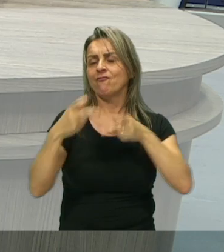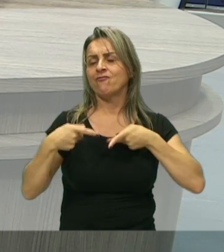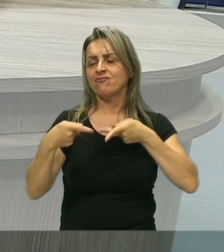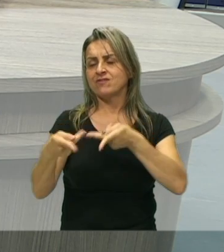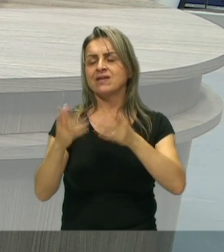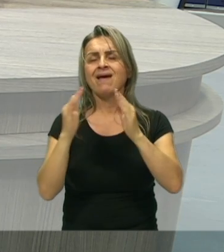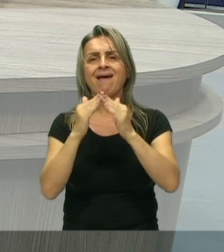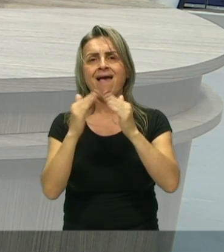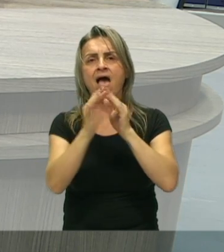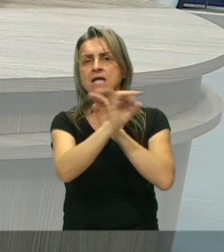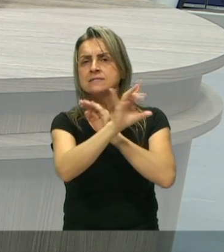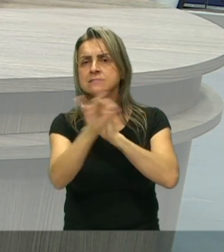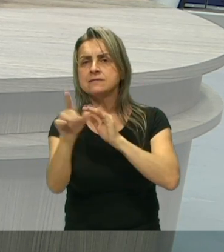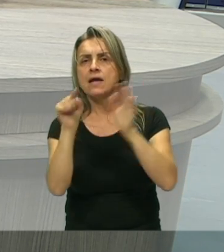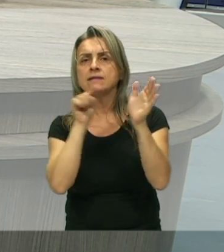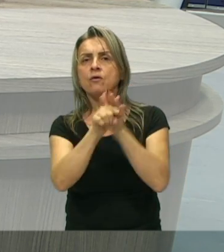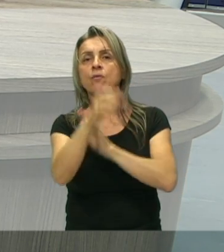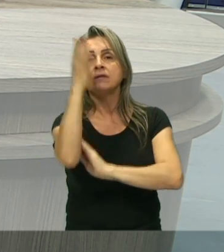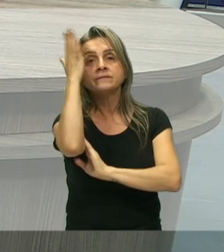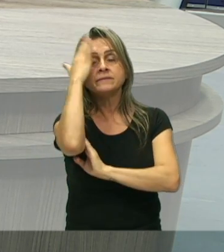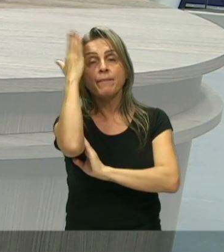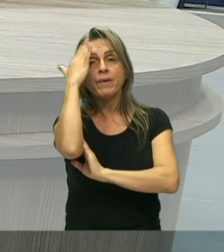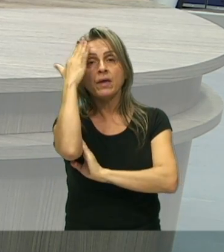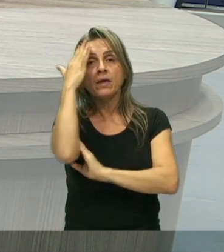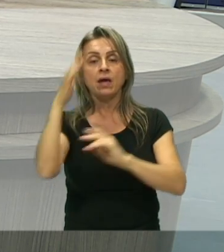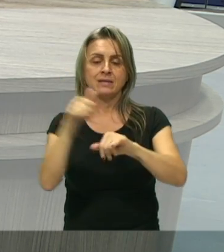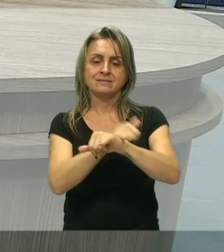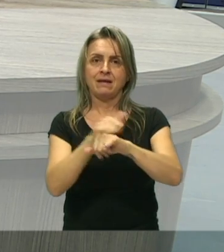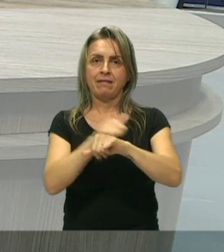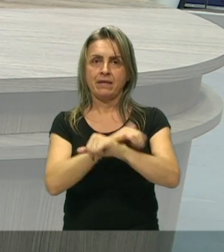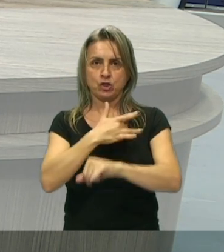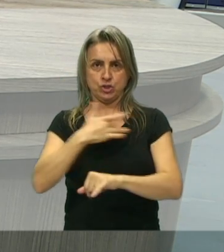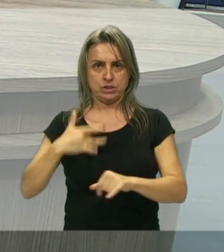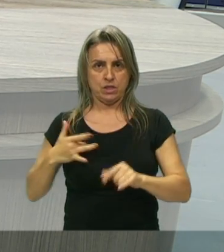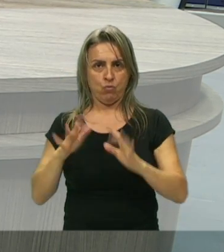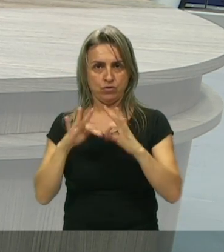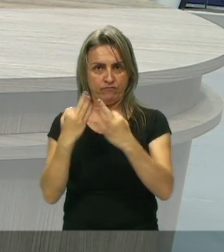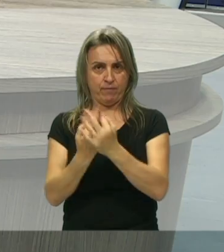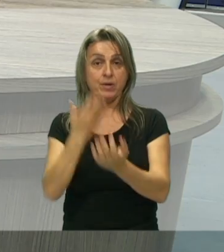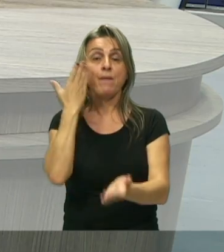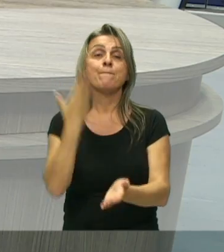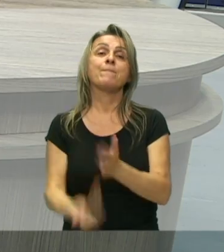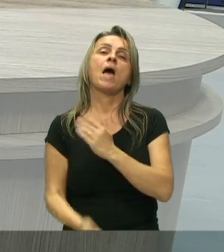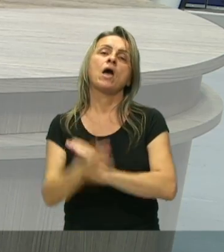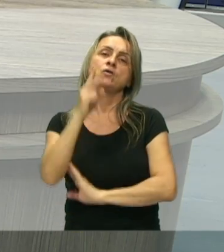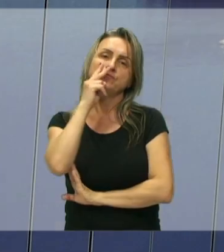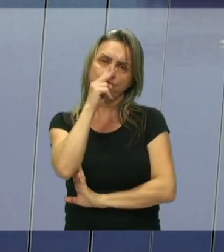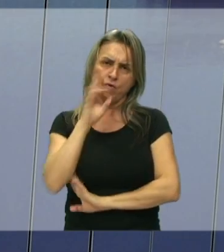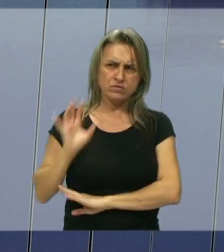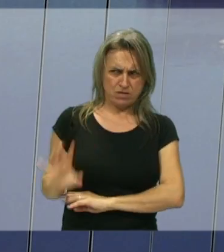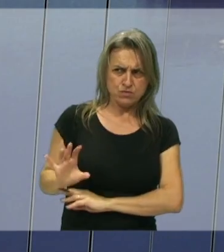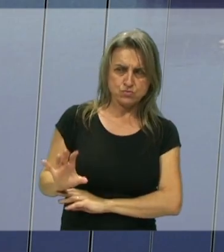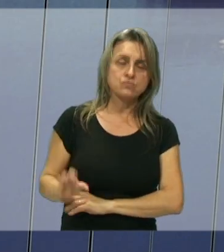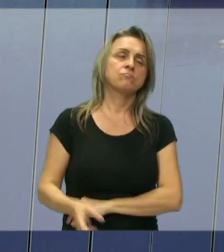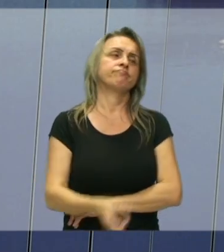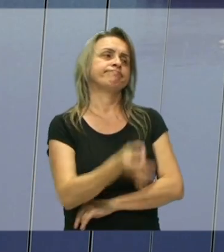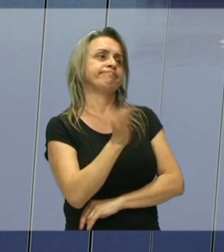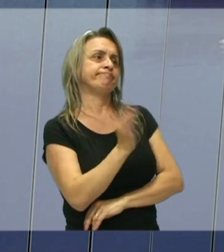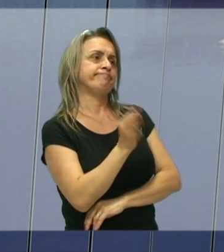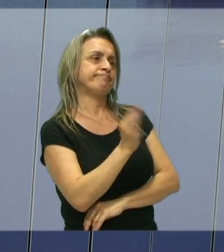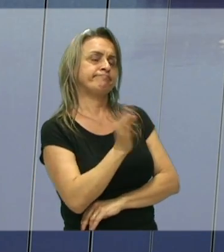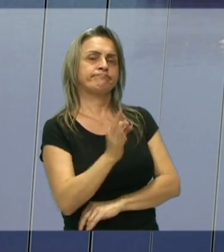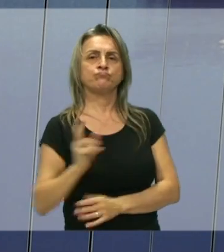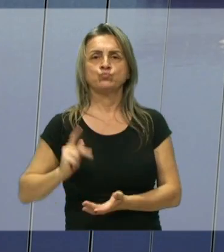aquela família. A estratégia de saúde da família perderia força com isso, é isso que você está querendo dizer? Totalmente, porque a estratégia de saúde da família seria